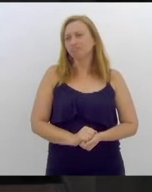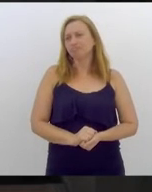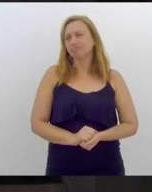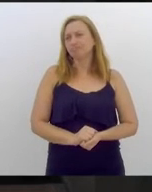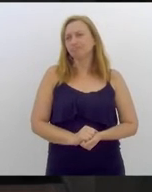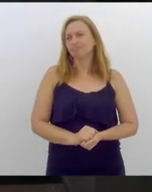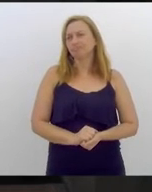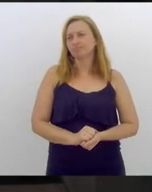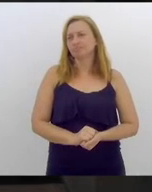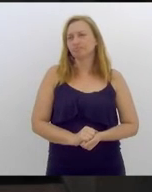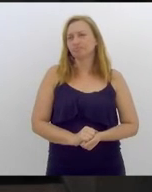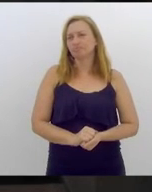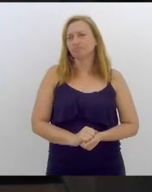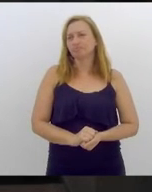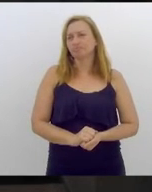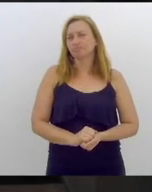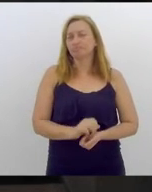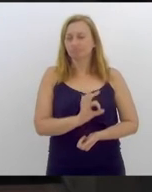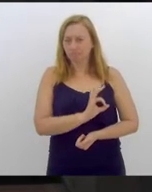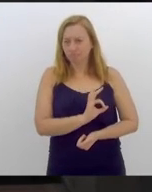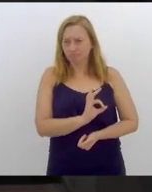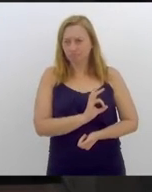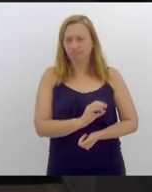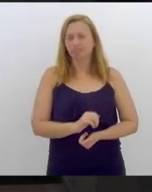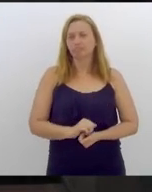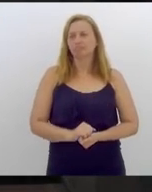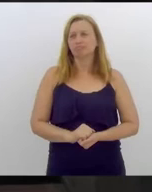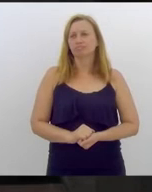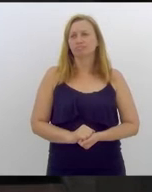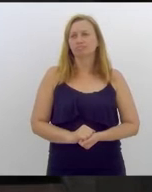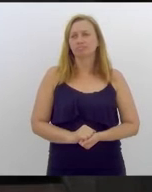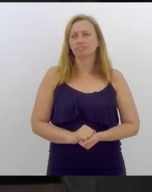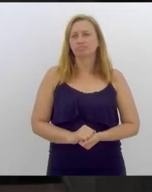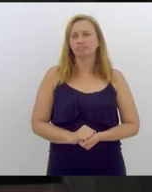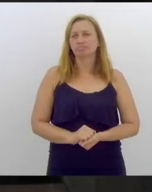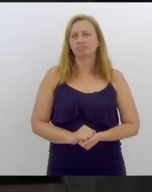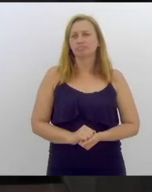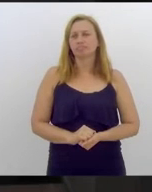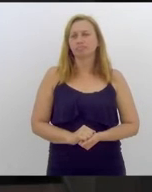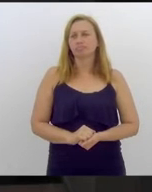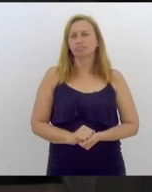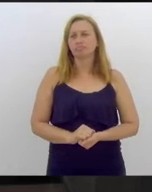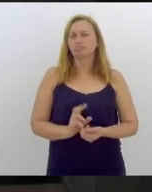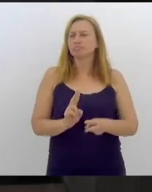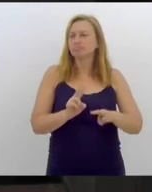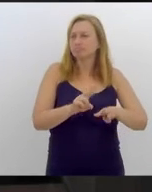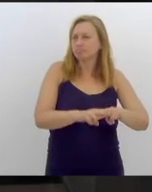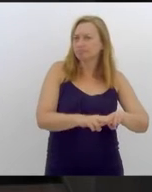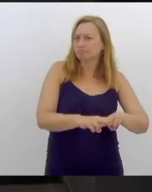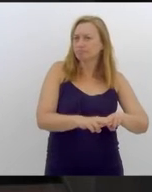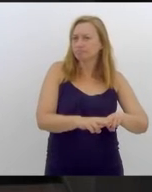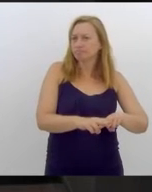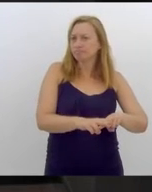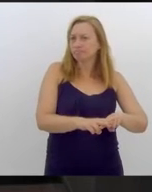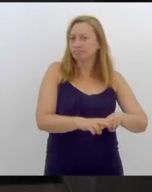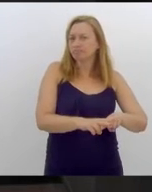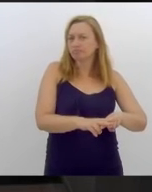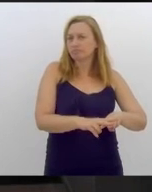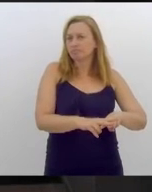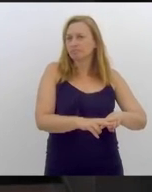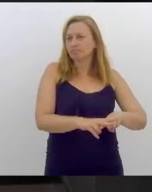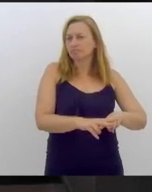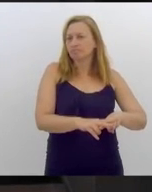se a polícia fizesse uma busca e apreensão e o mandato de prisão